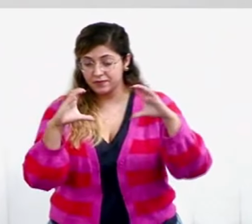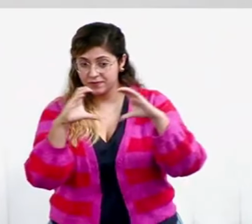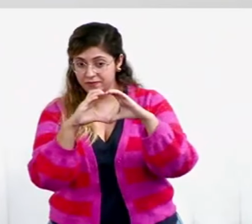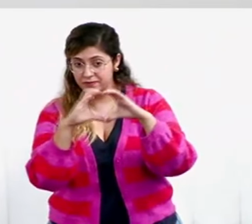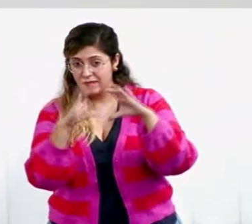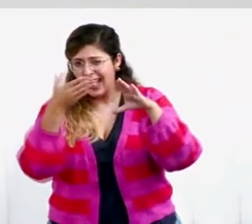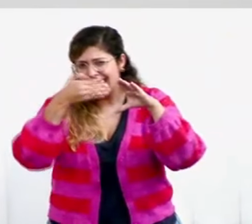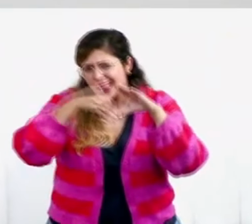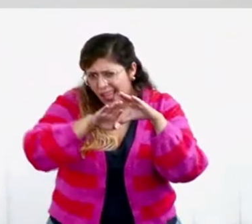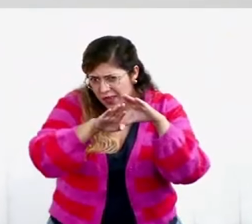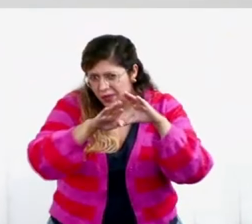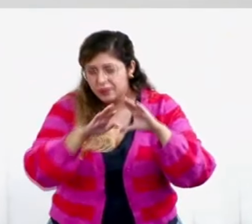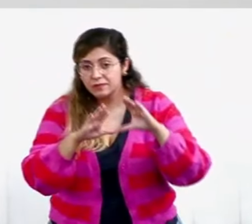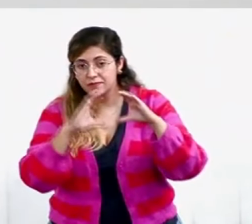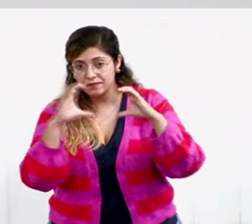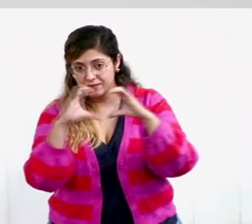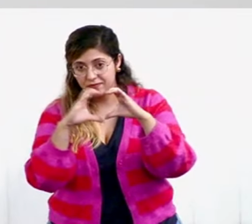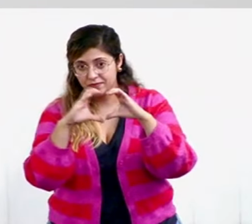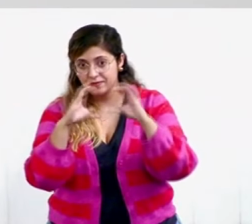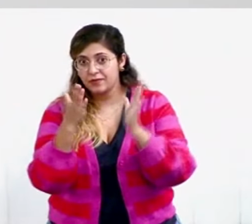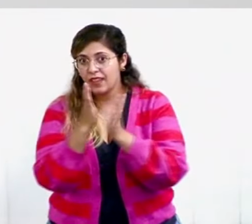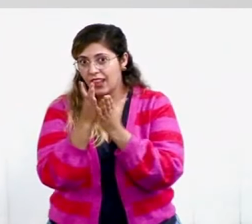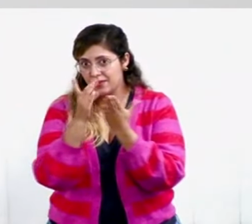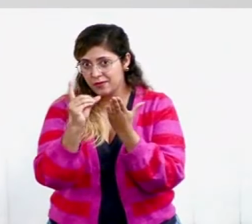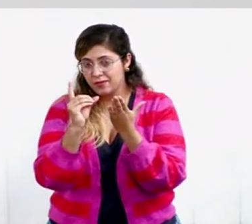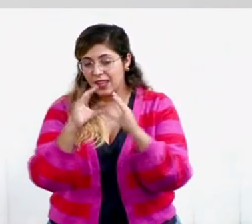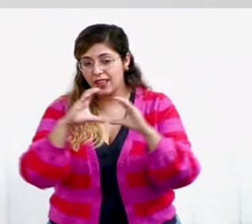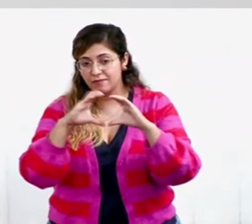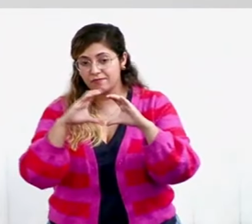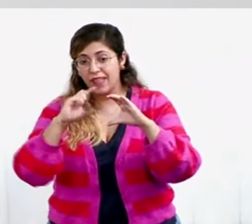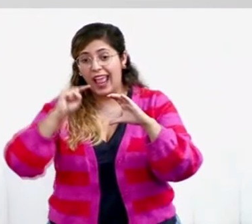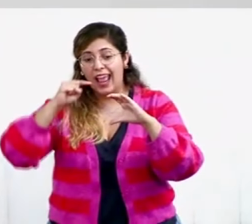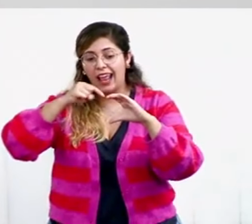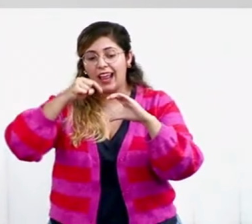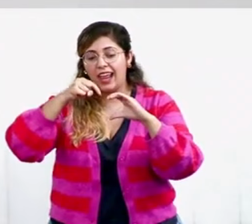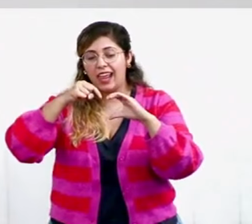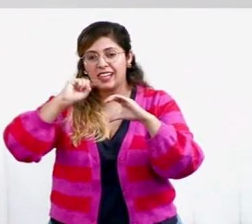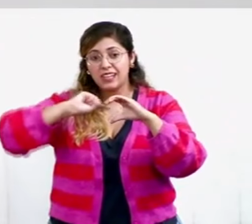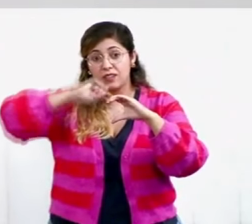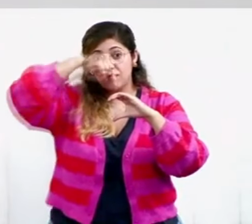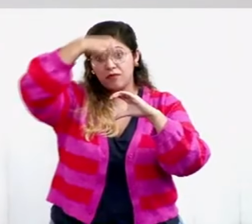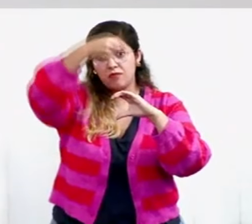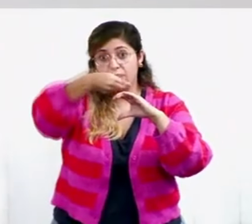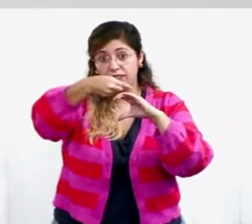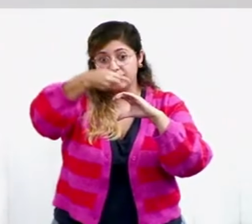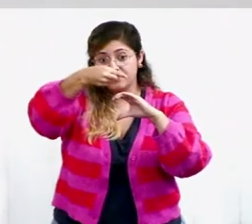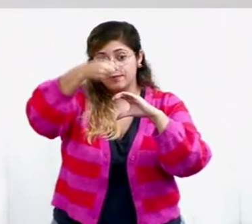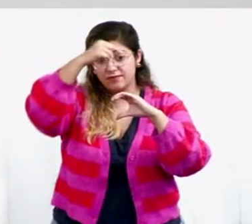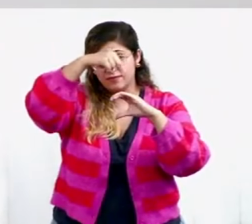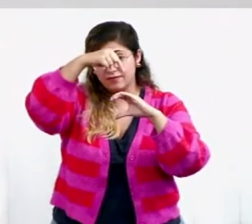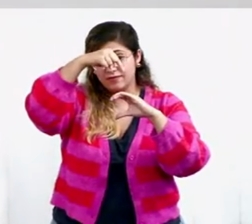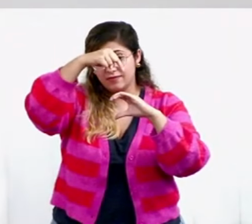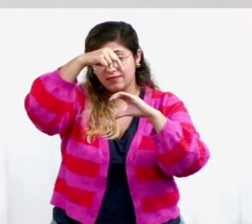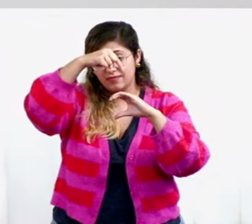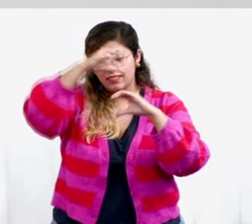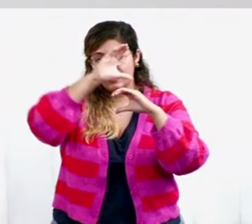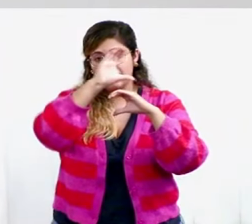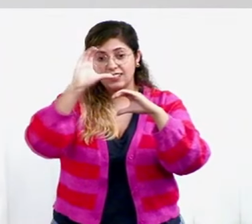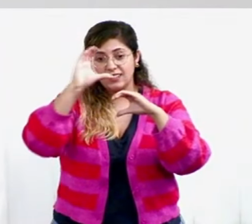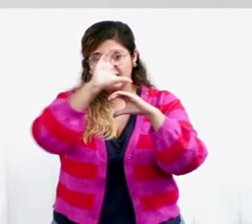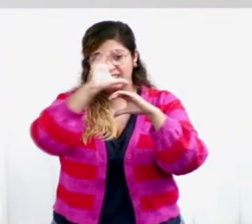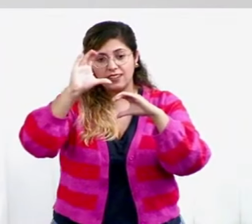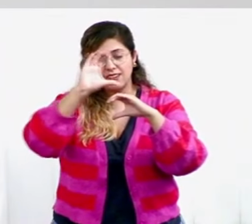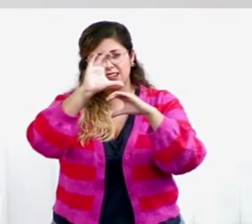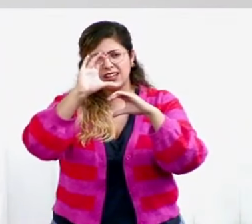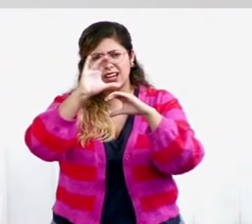do coração, que vai exemplificar o fora de você, você vai colocar todas as coisas